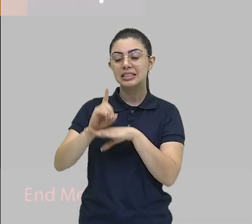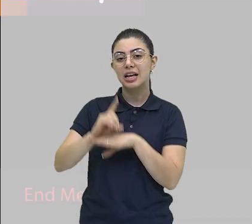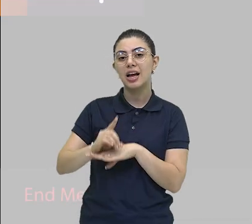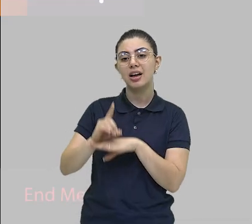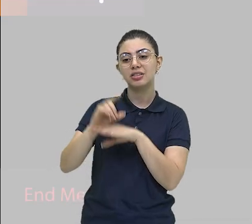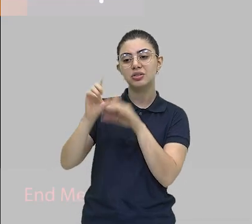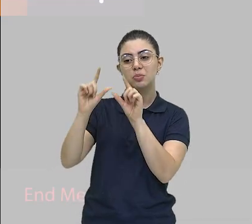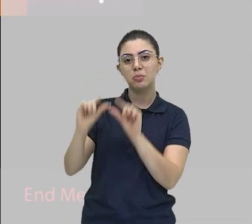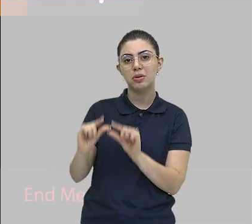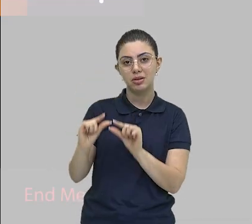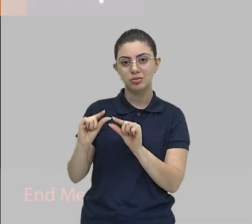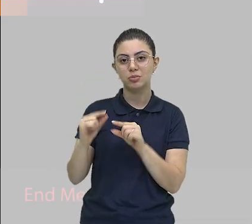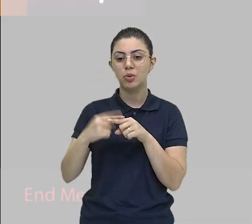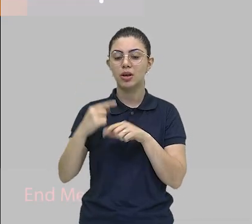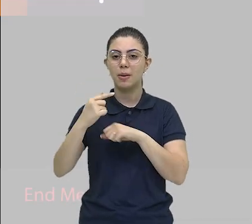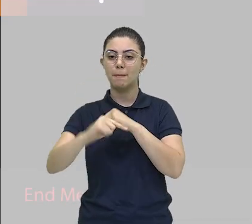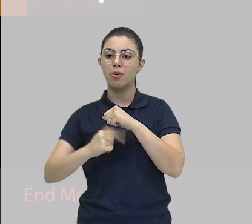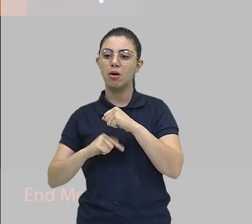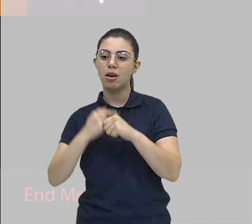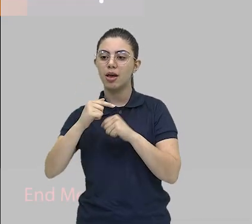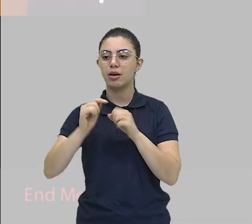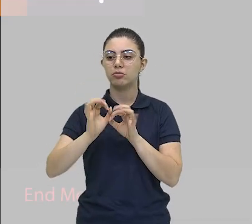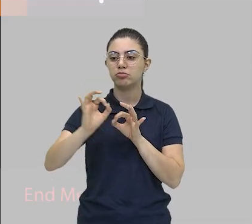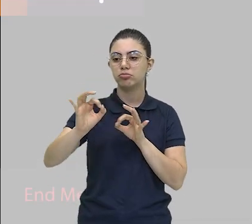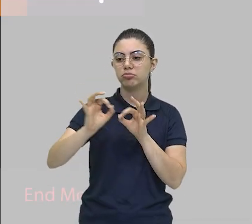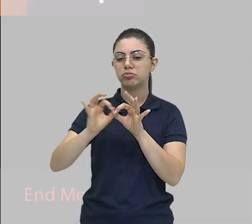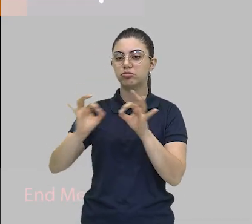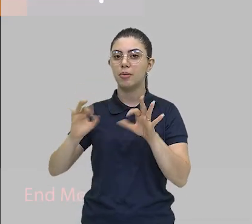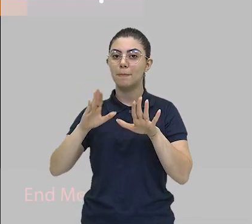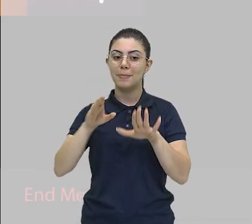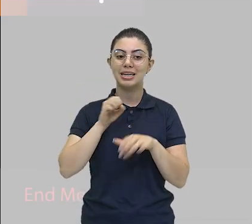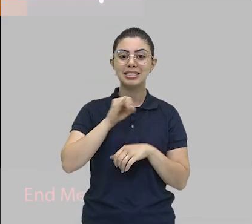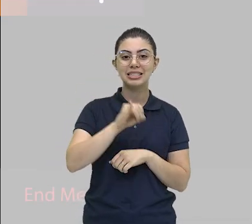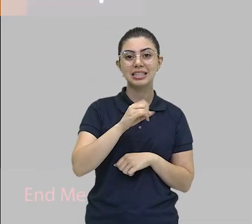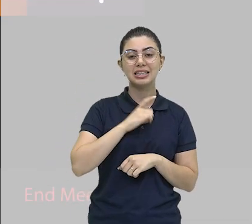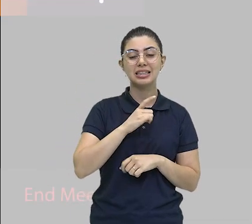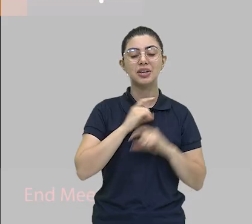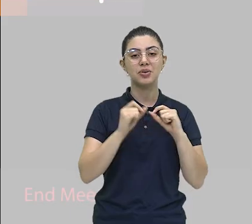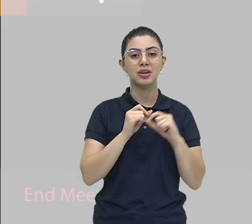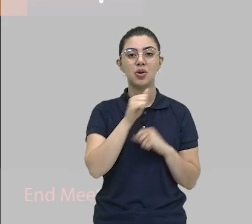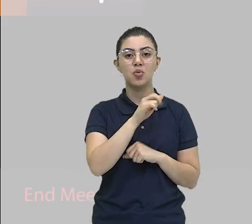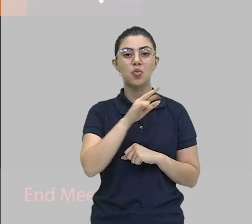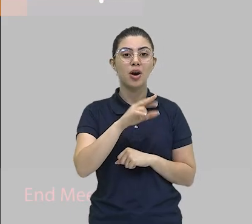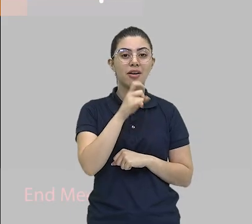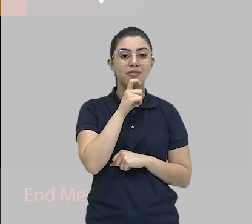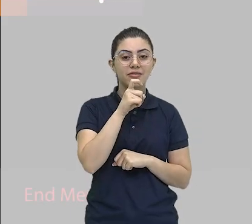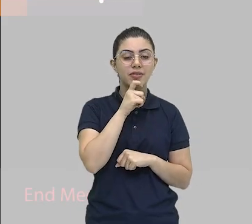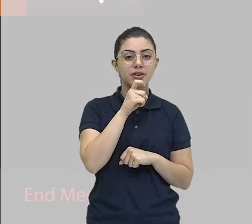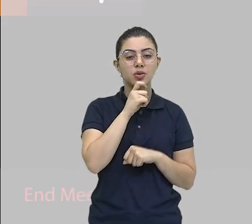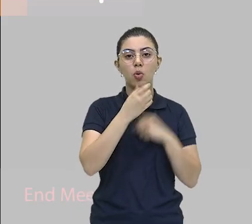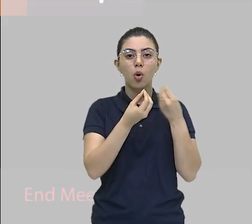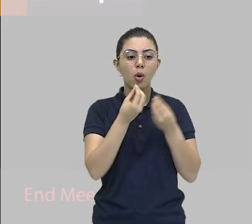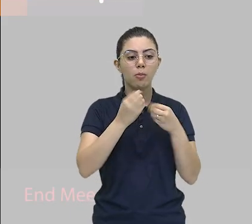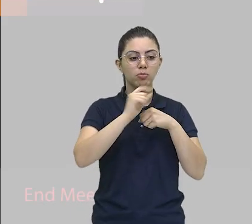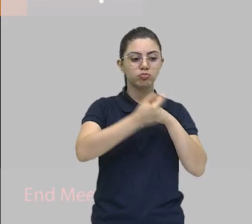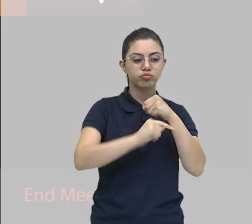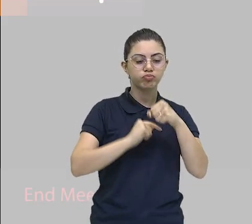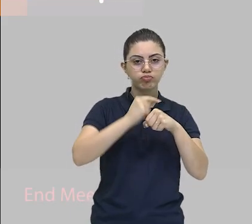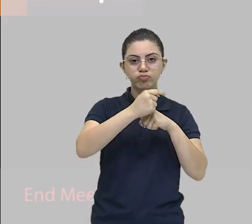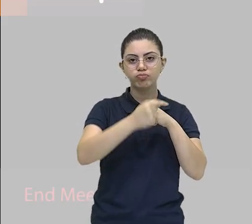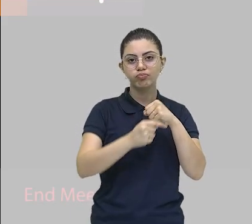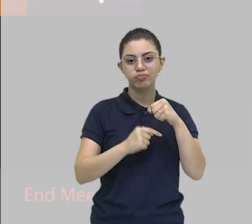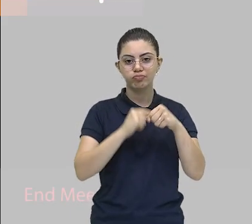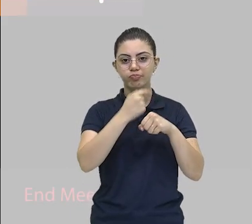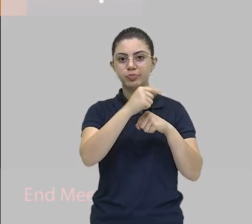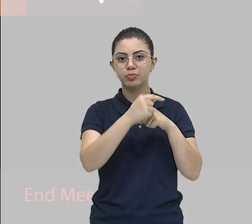mais espalhadas. E o ar mais frio, ele é muito denso, nós temos as moléculas muito concentradas num ponto. Para